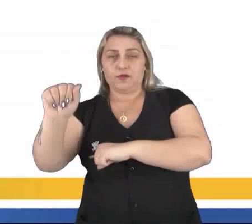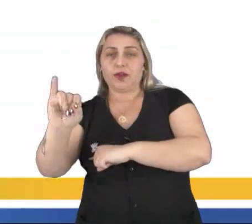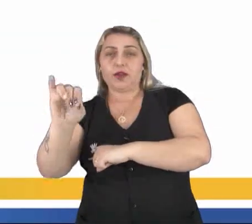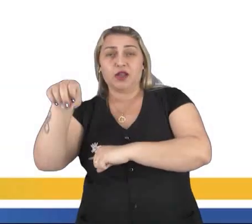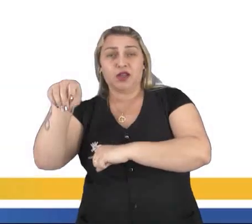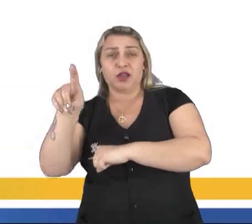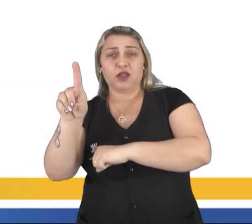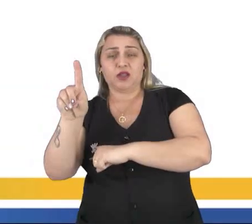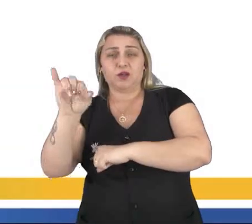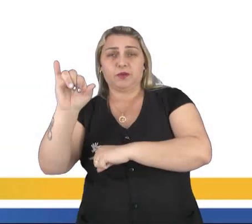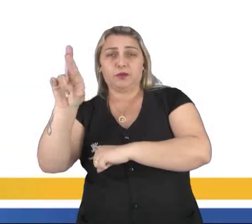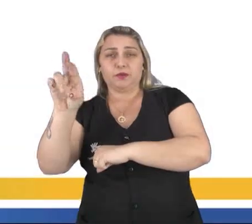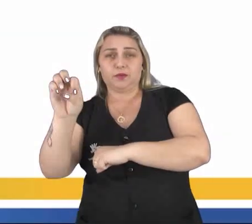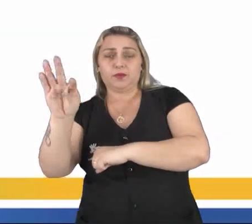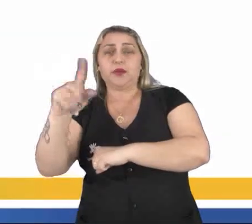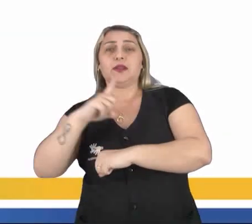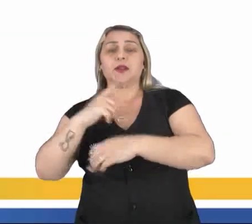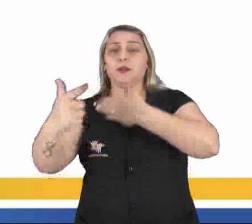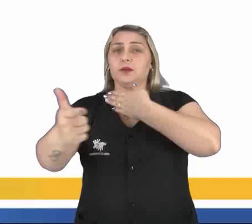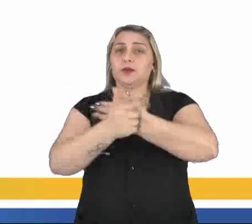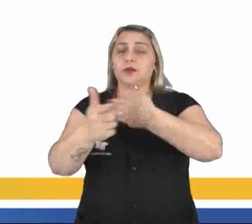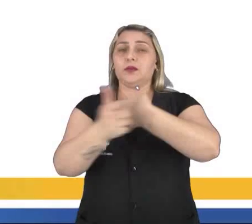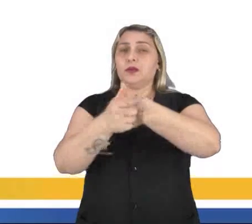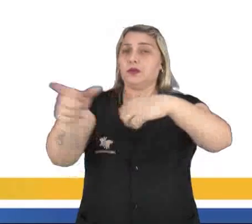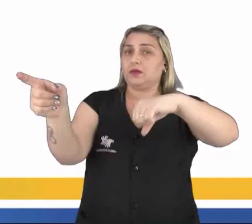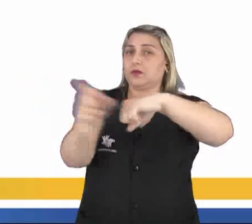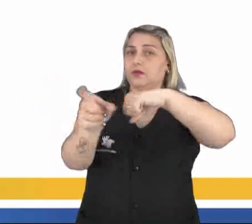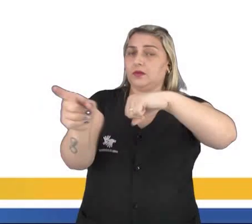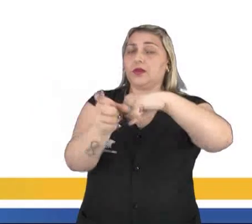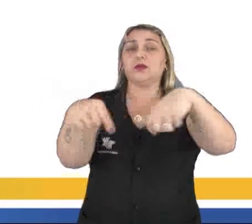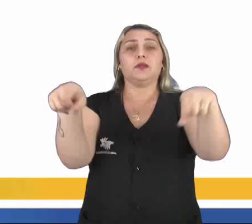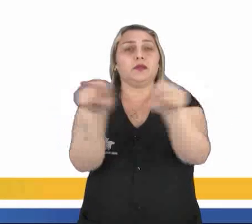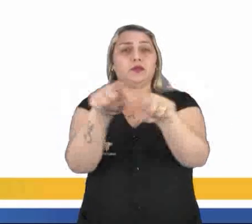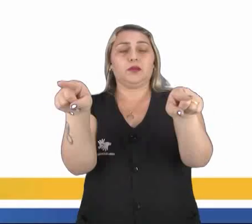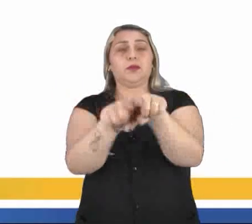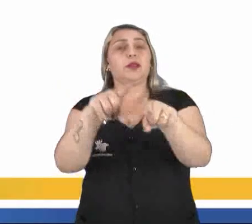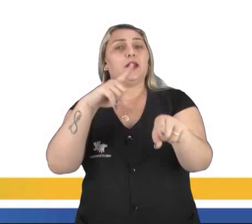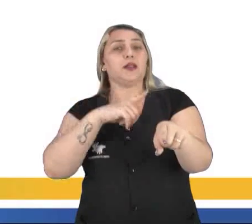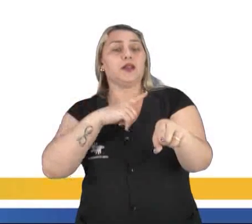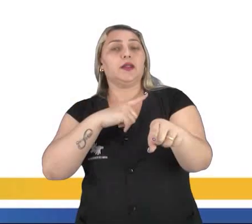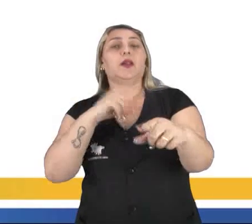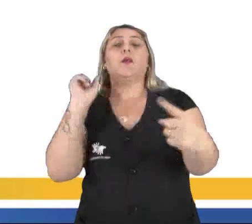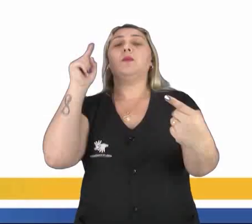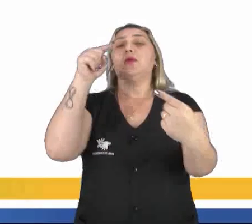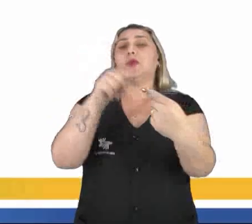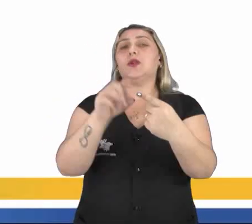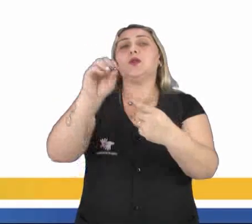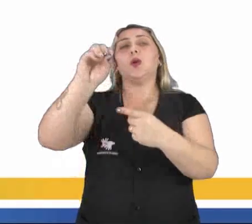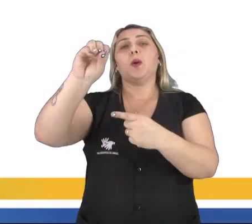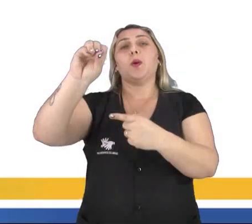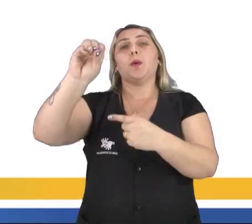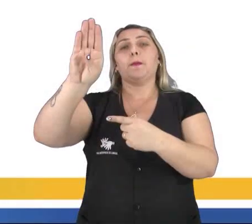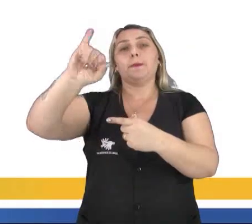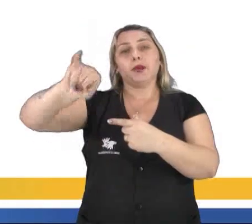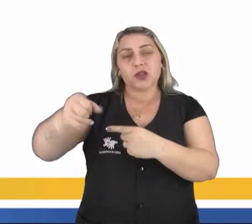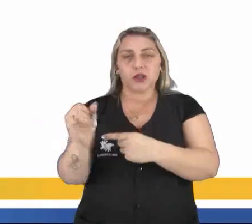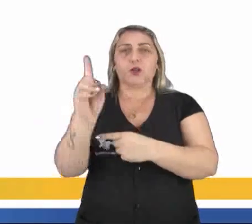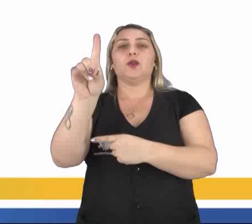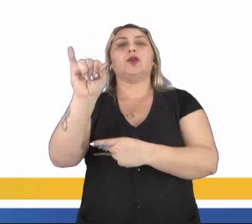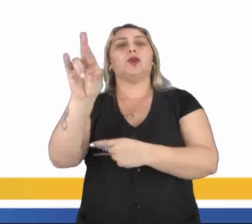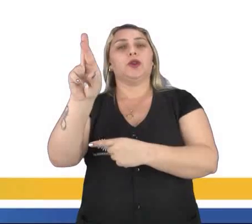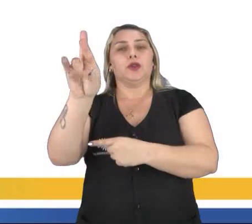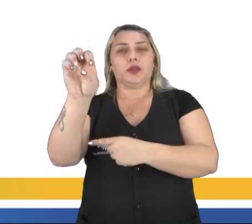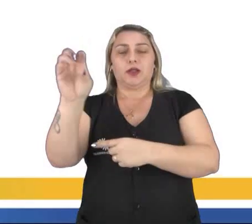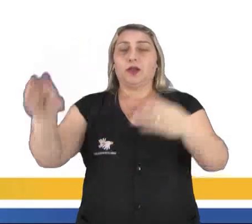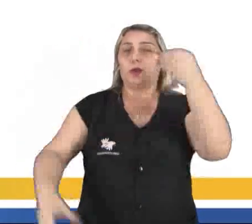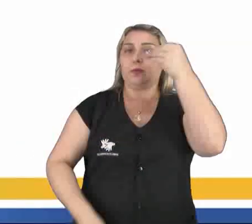porque além de desempenhar papel de substantivo, também exerce a função de objeto indireto, que é